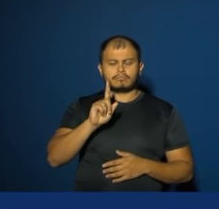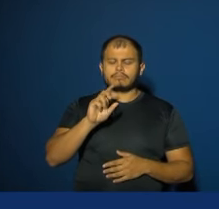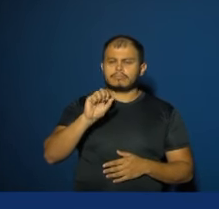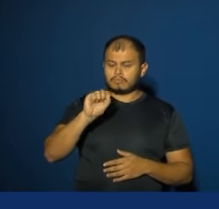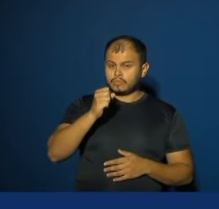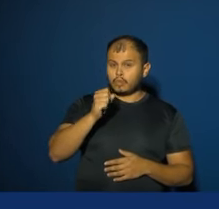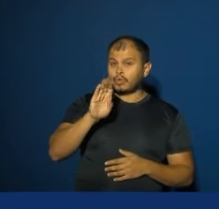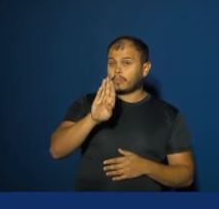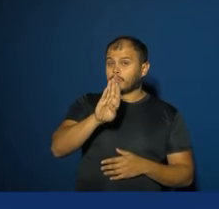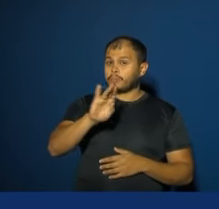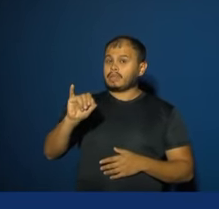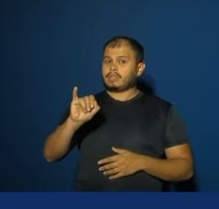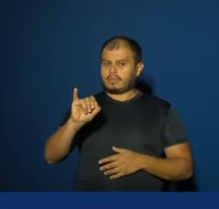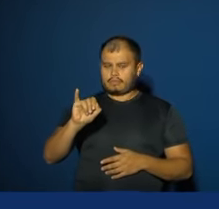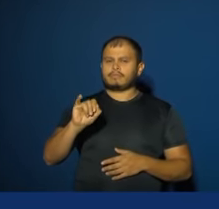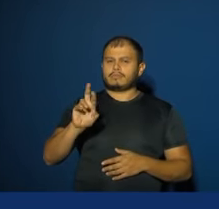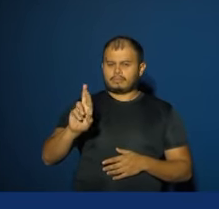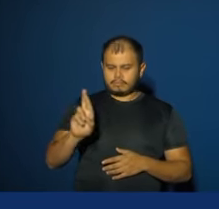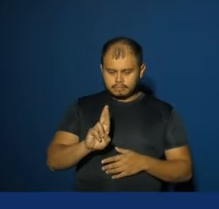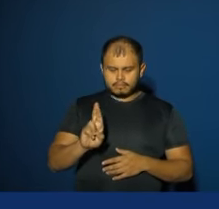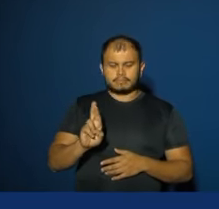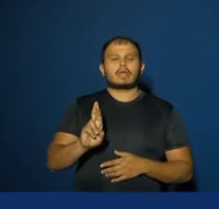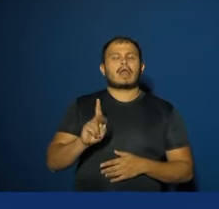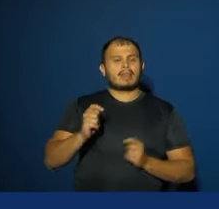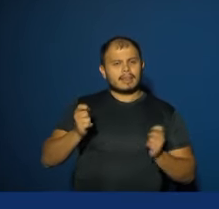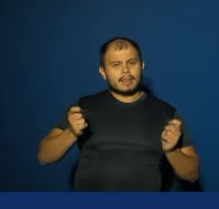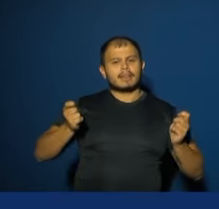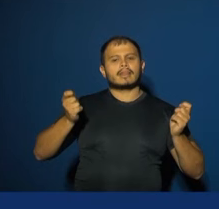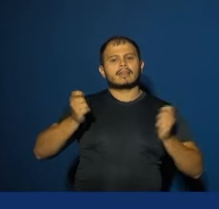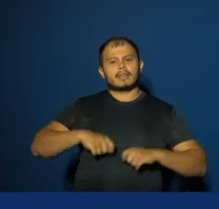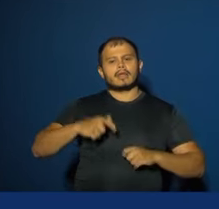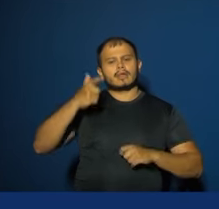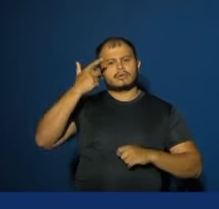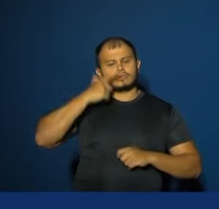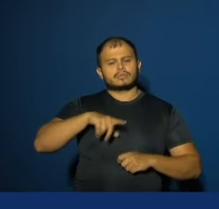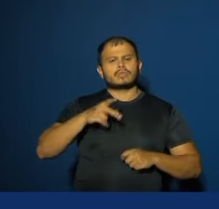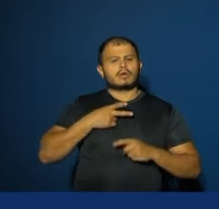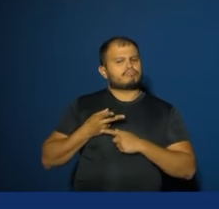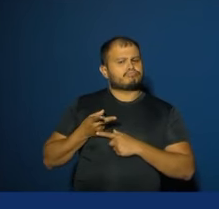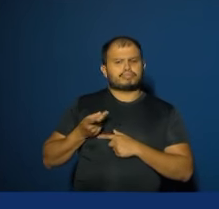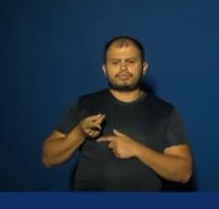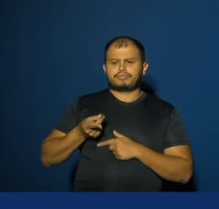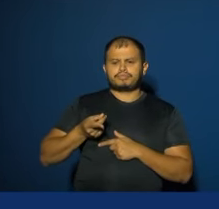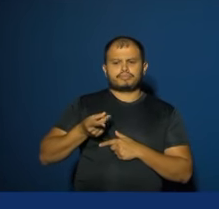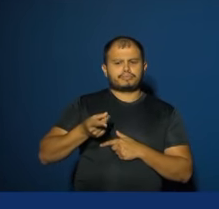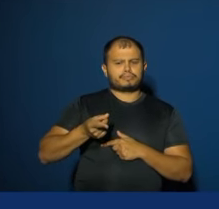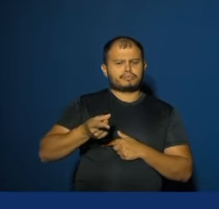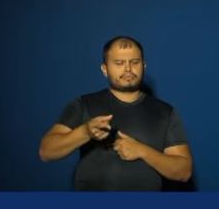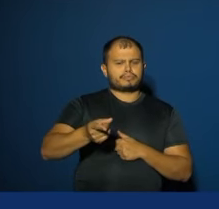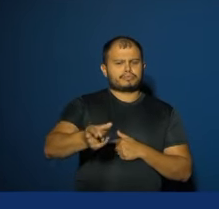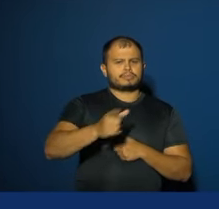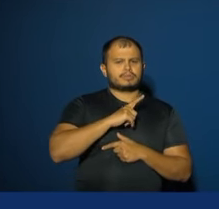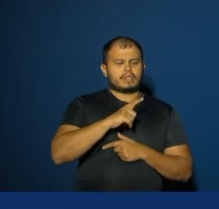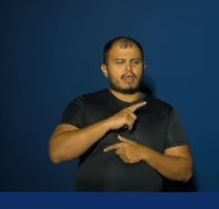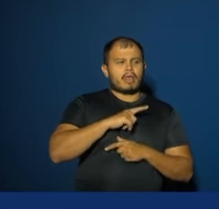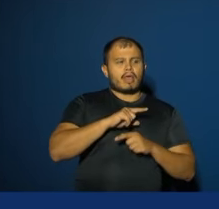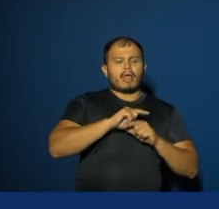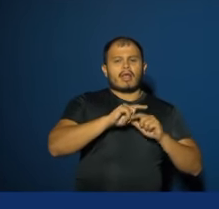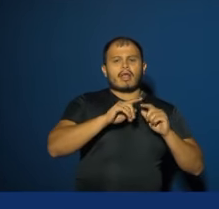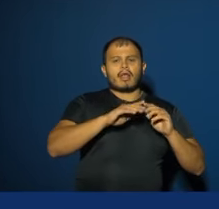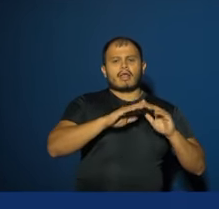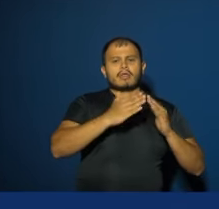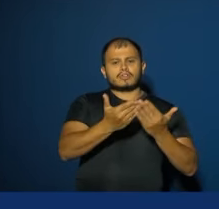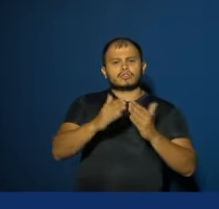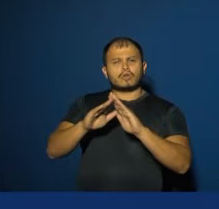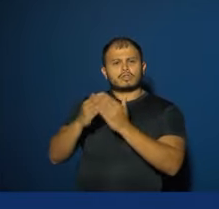8 bilhões de reais é o suficiente para manter um programa de creches durante um ano com